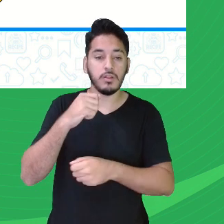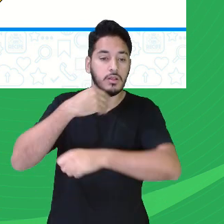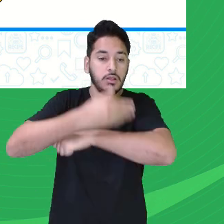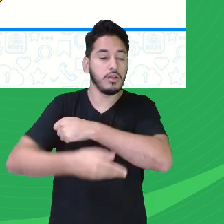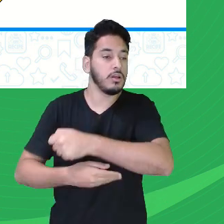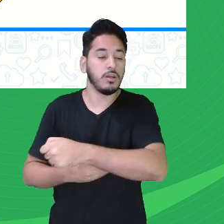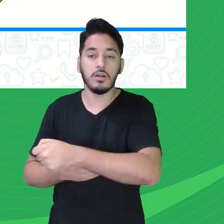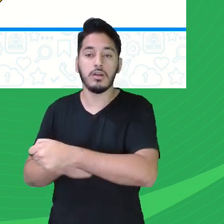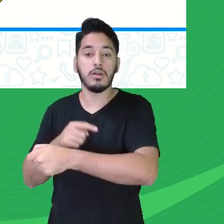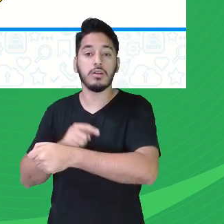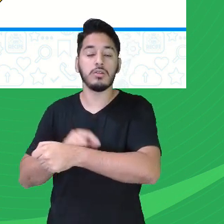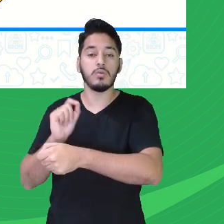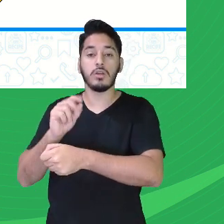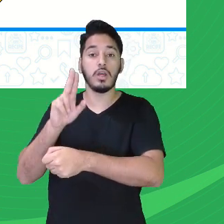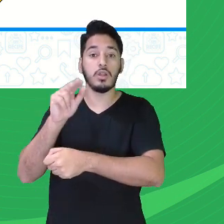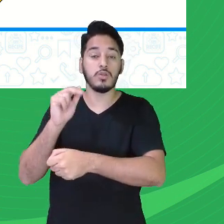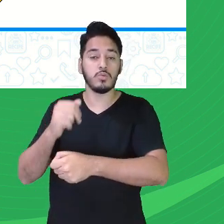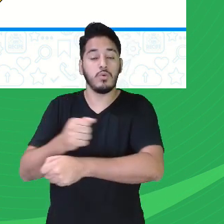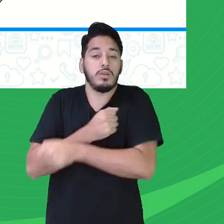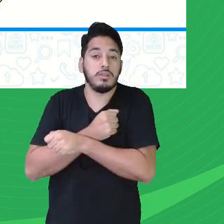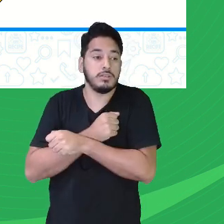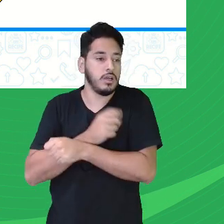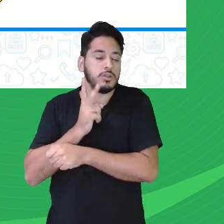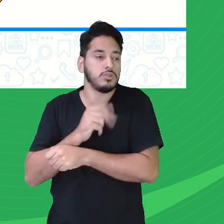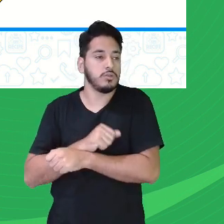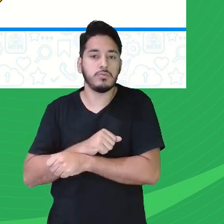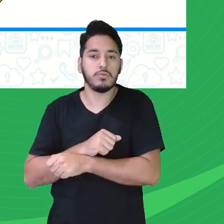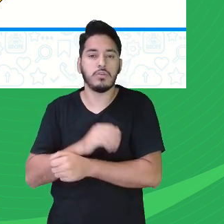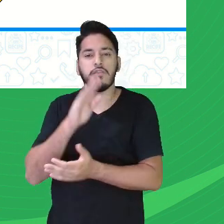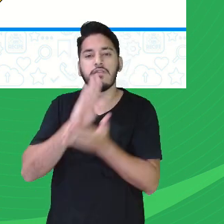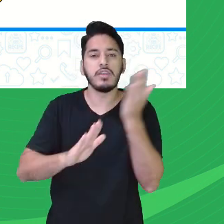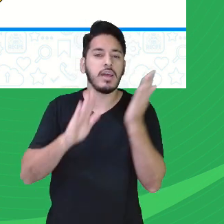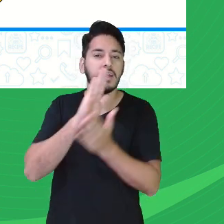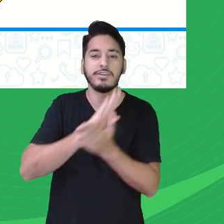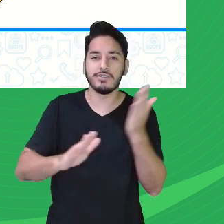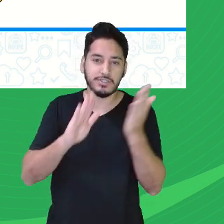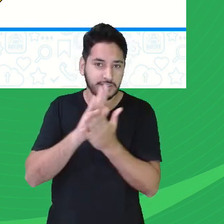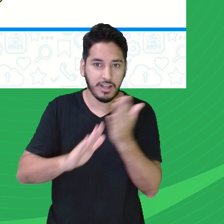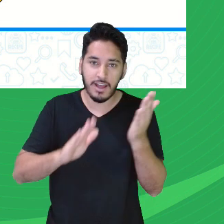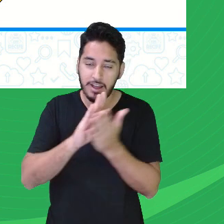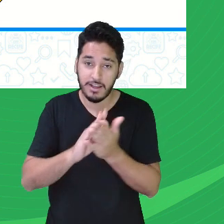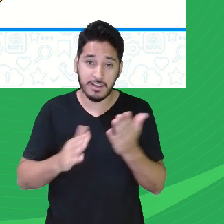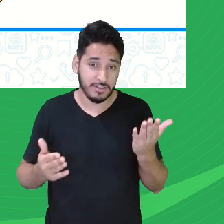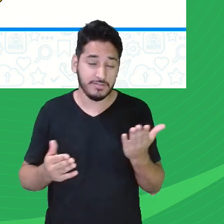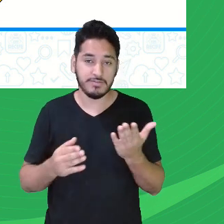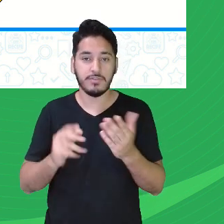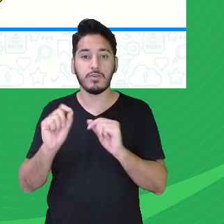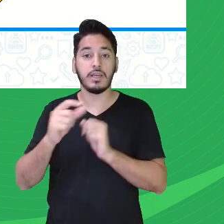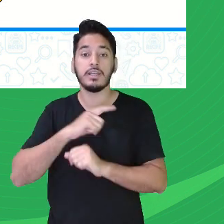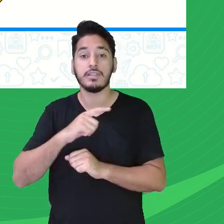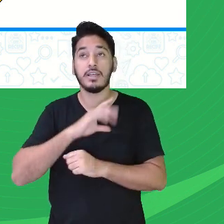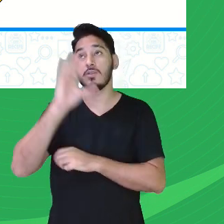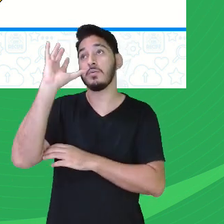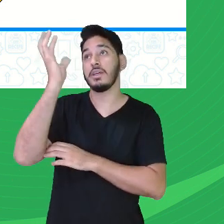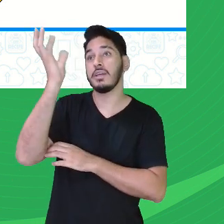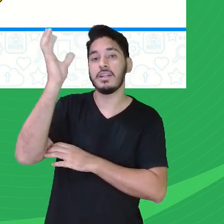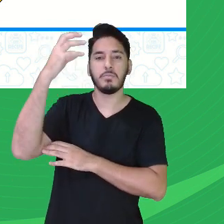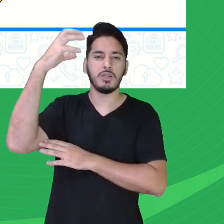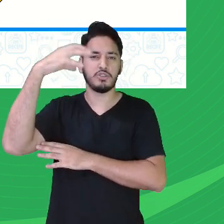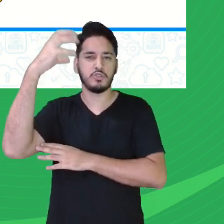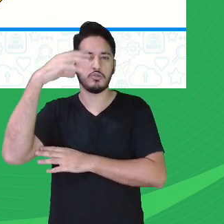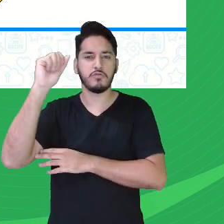tinha uma capa da qual nunca se separava. Viajava a muitos lugares diferentes, enfrentando os climas